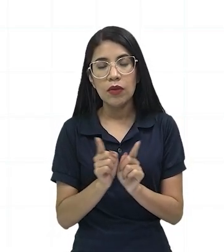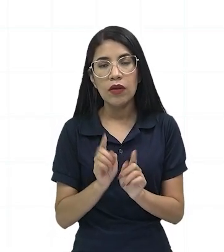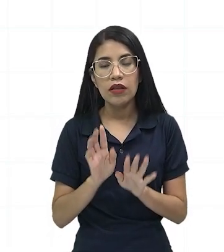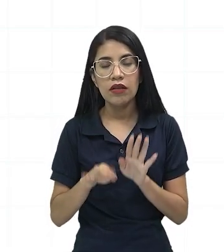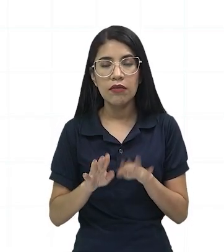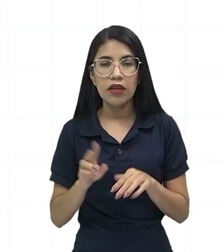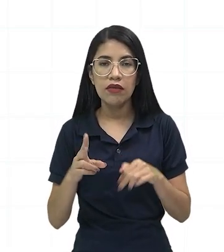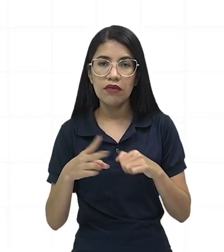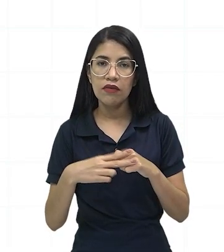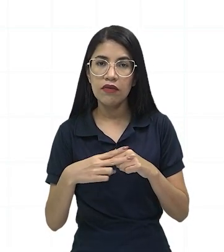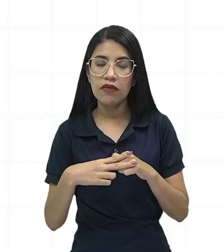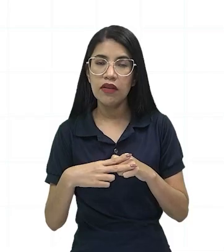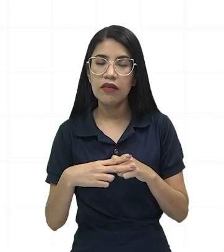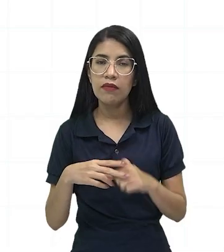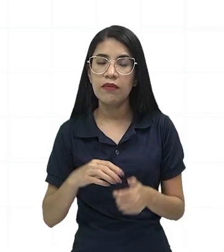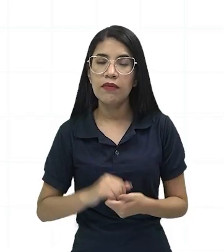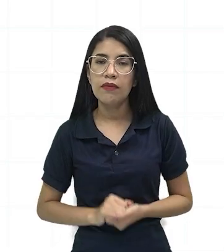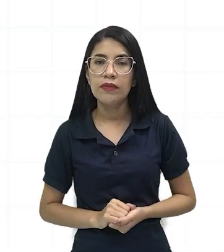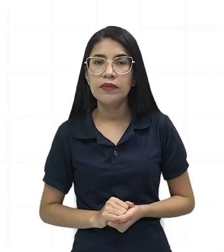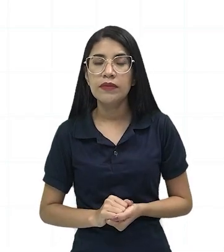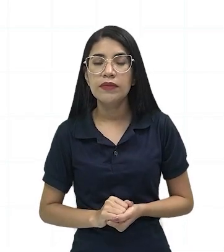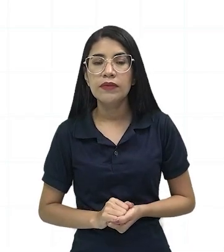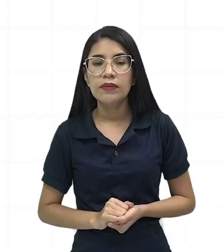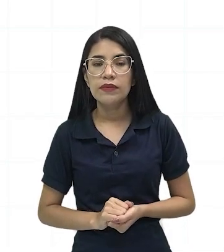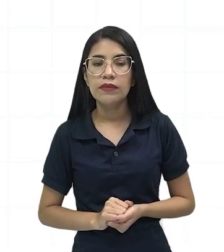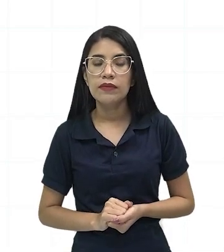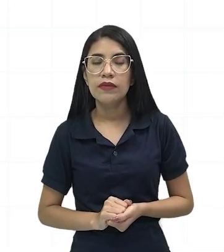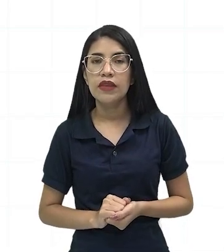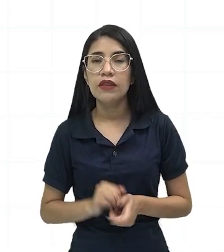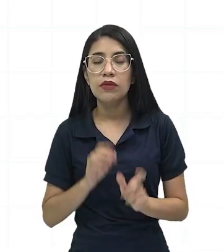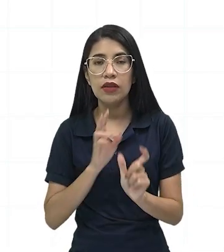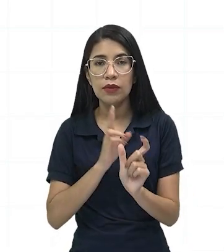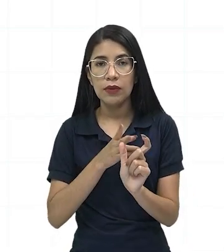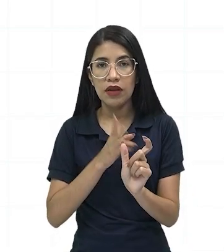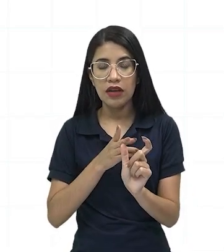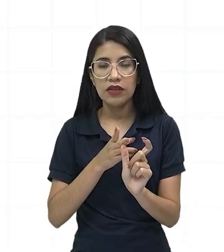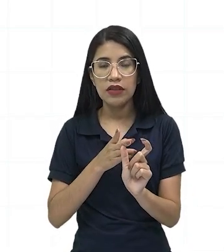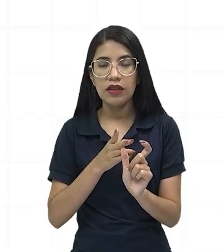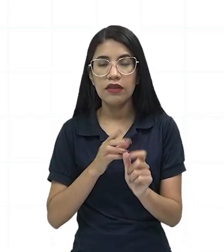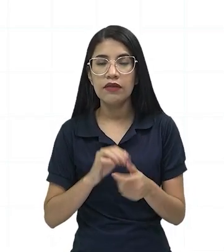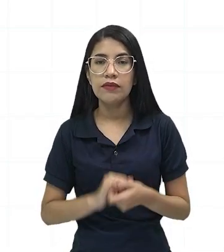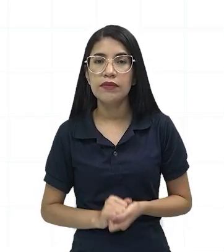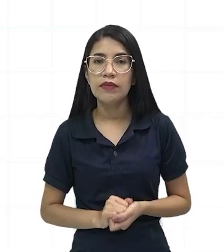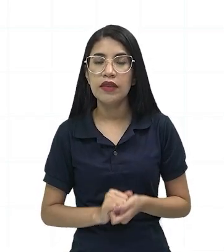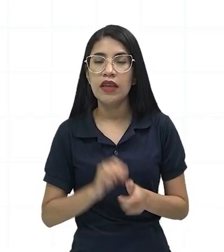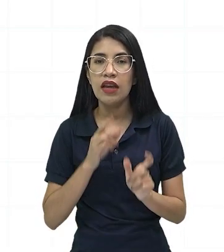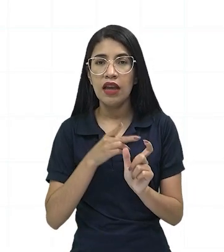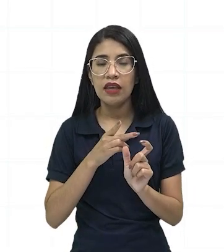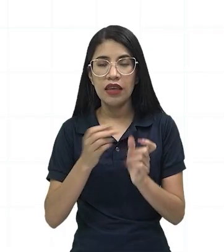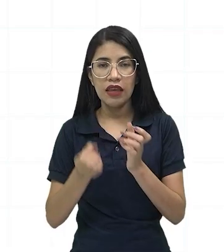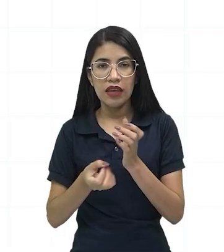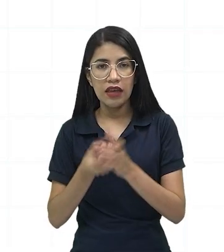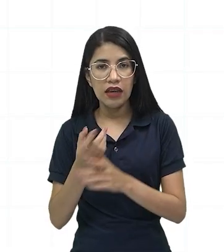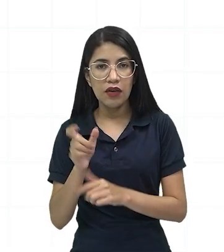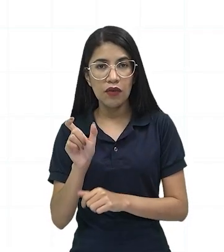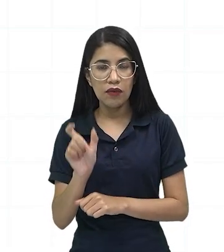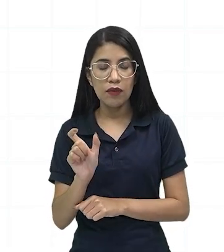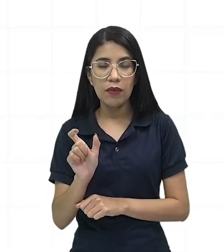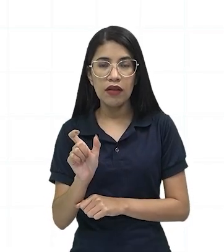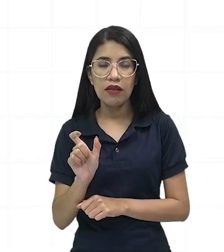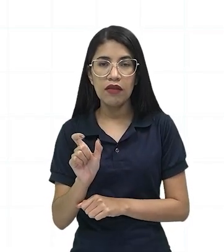o que o verbo está tentando expressar. Então, nós temos o radical, a gente vai pensar nessa parte que dá origem ao verbo, a parte que